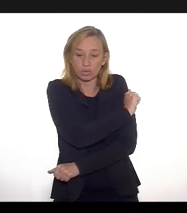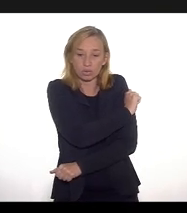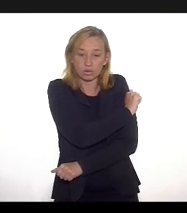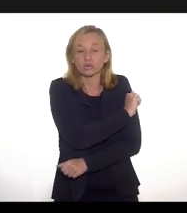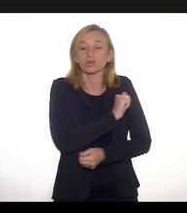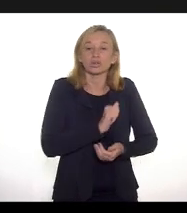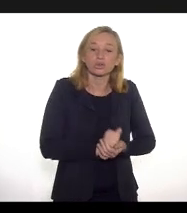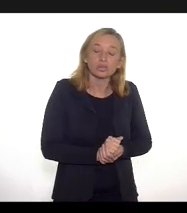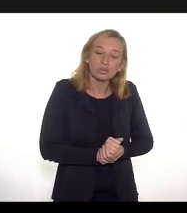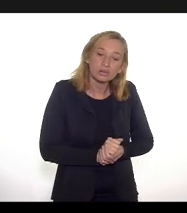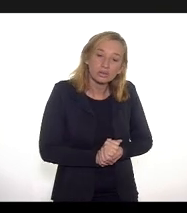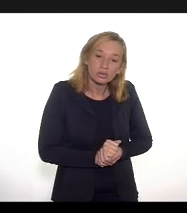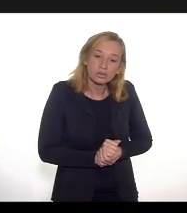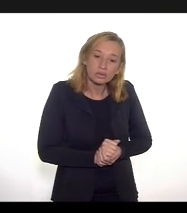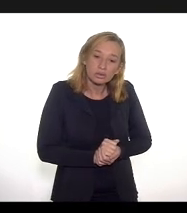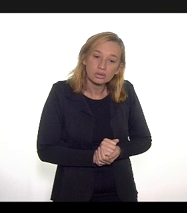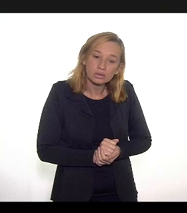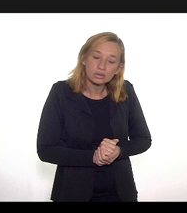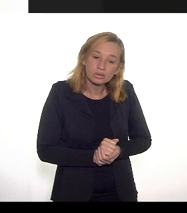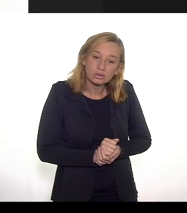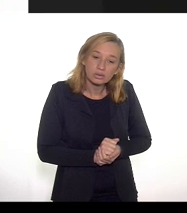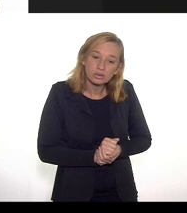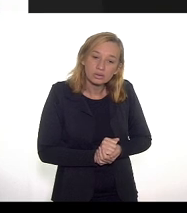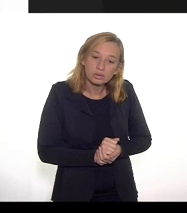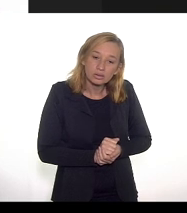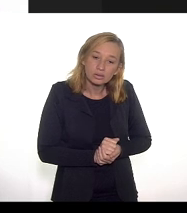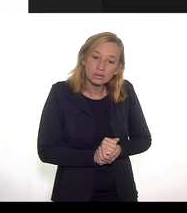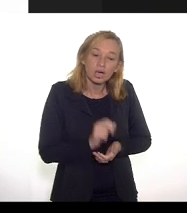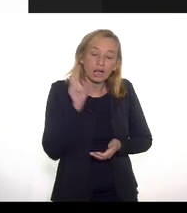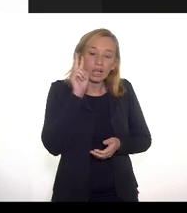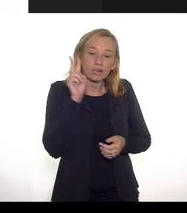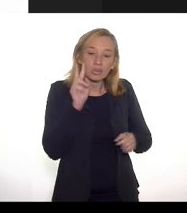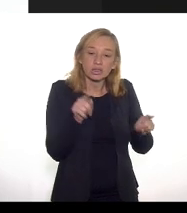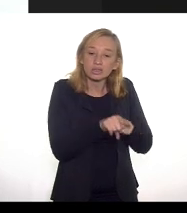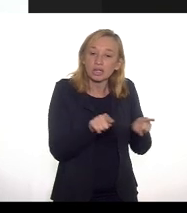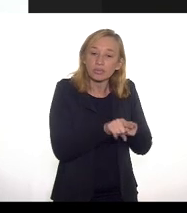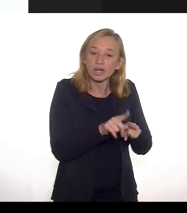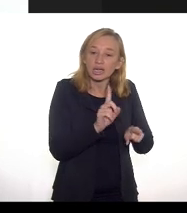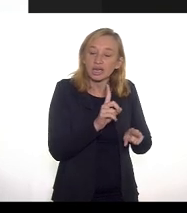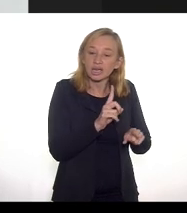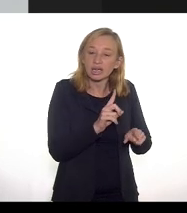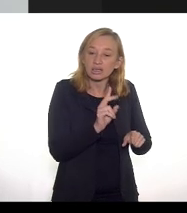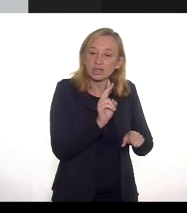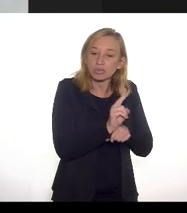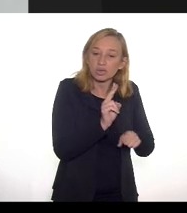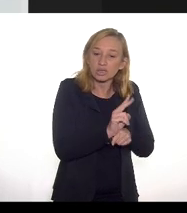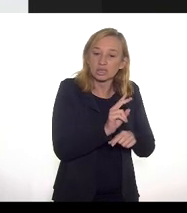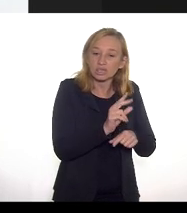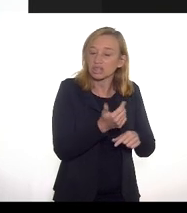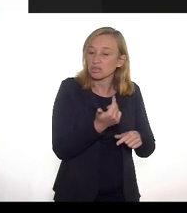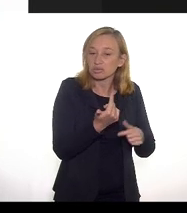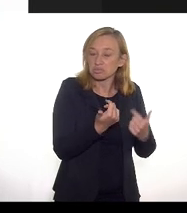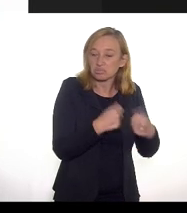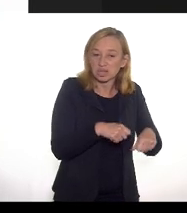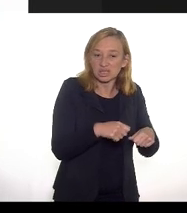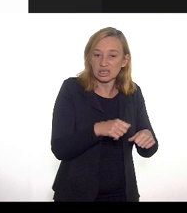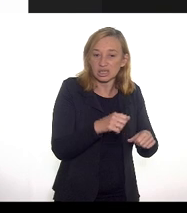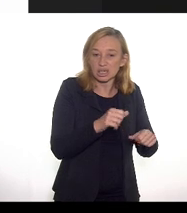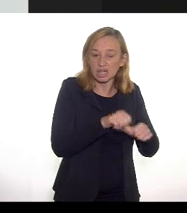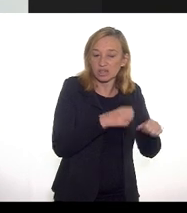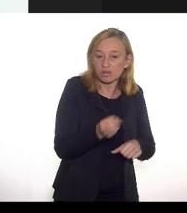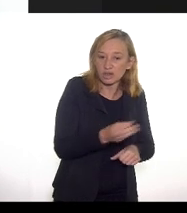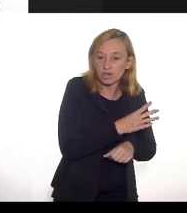que eram detalhados, lembrando que ninguém aqui está defendendo que não tem que ter renovação, que não tem que ter comprovação,